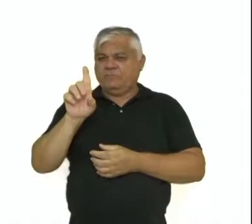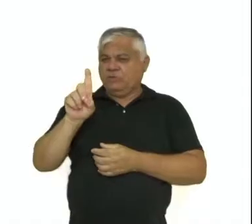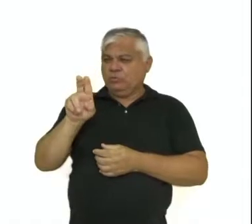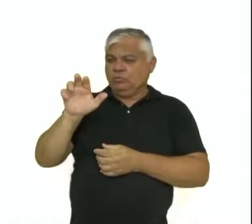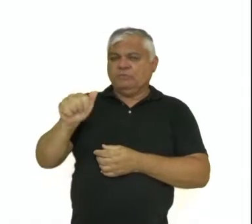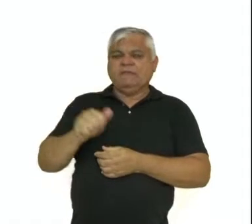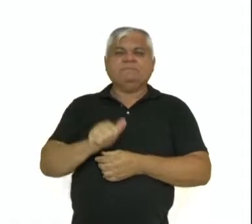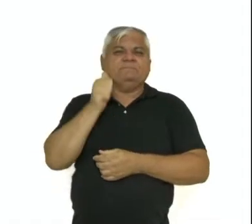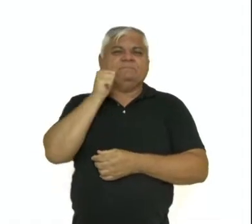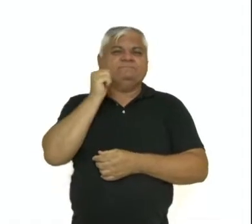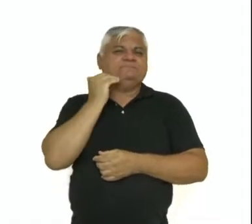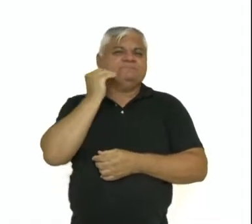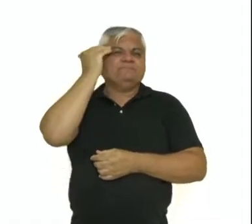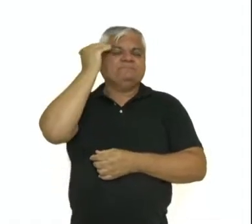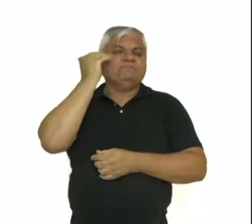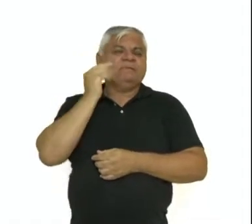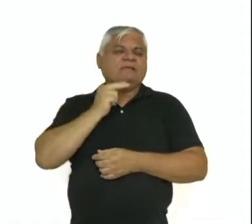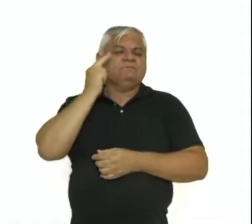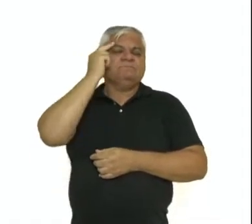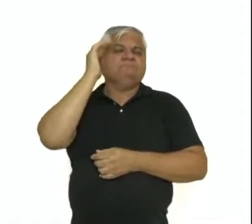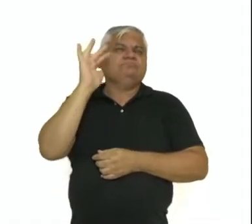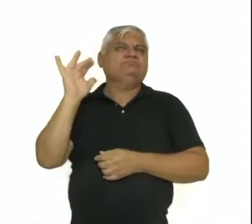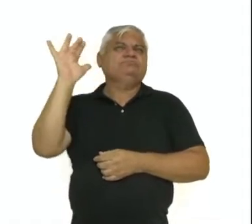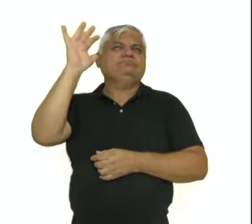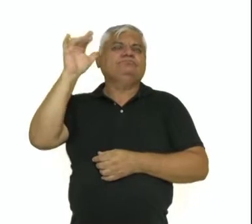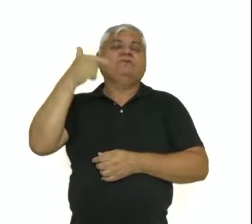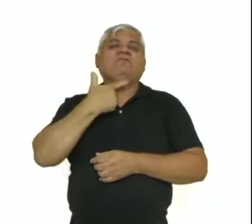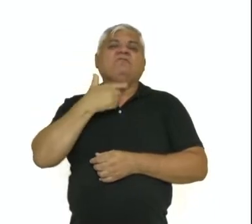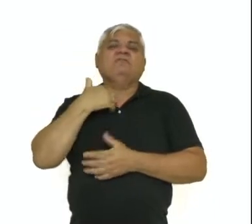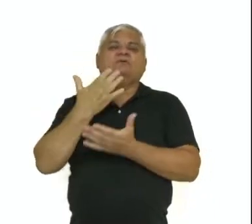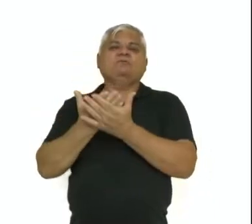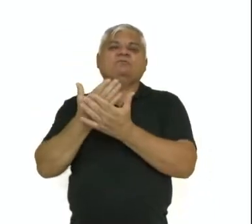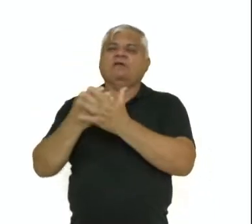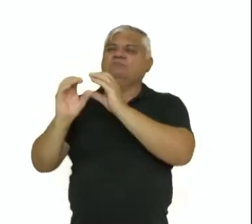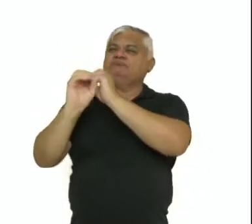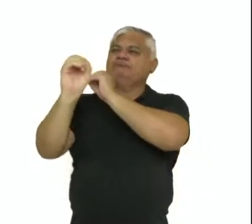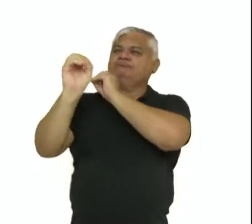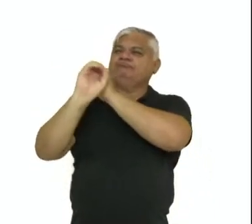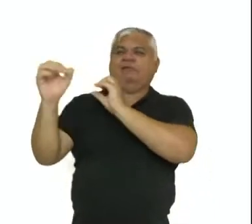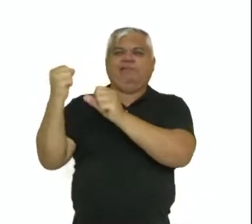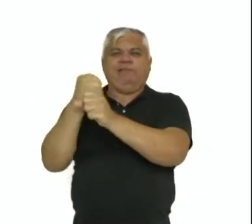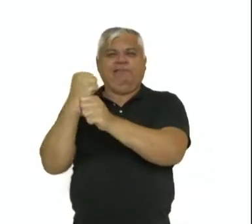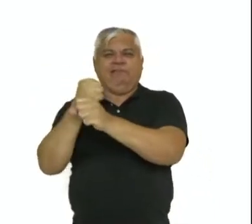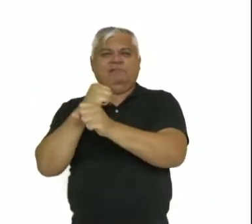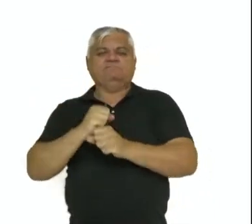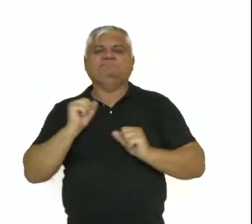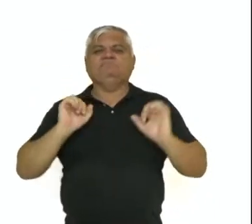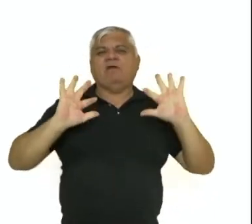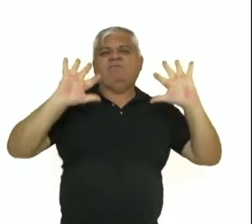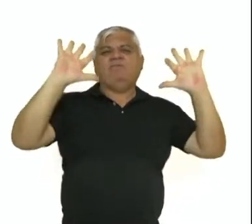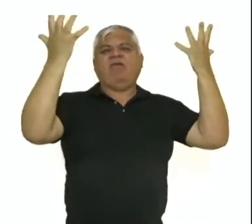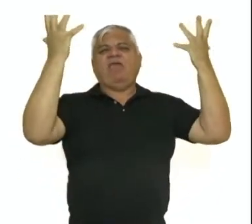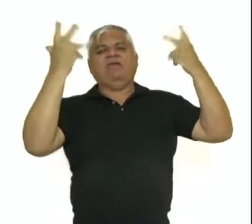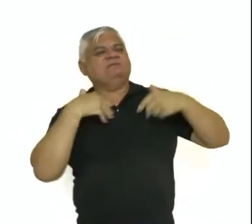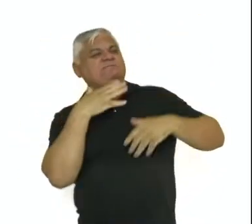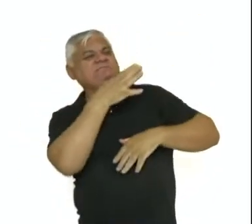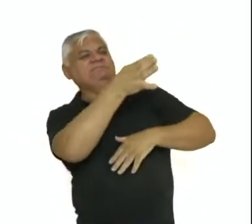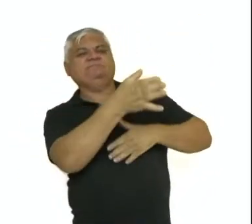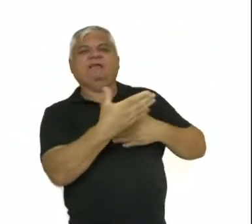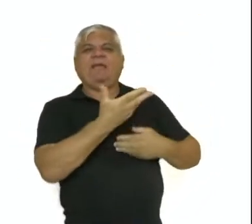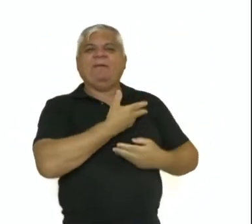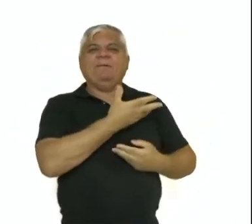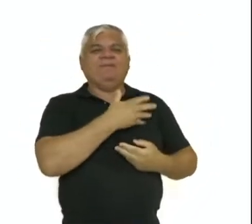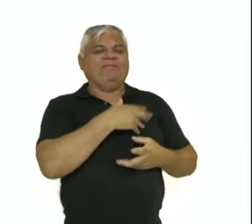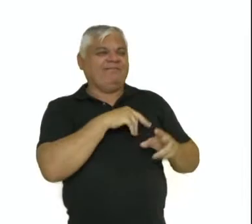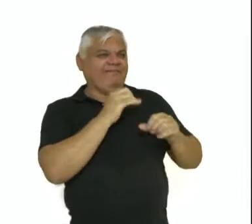uma adolescente que sonha em fazer engenharia civil. Durante uma festa na casa de amigos,